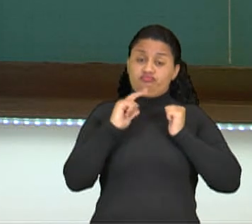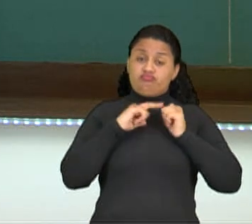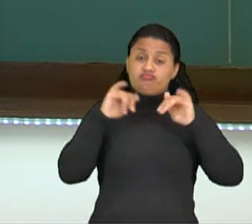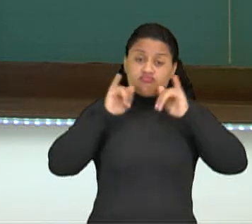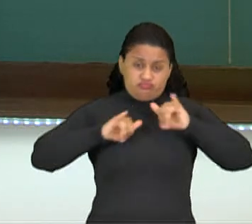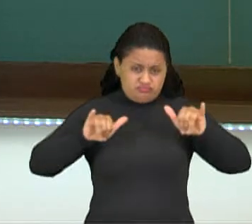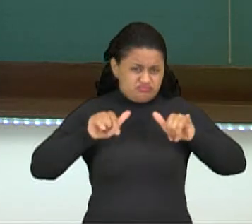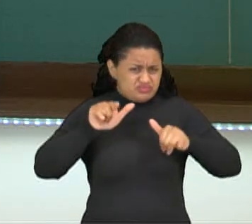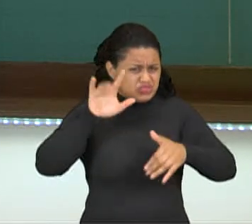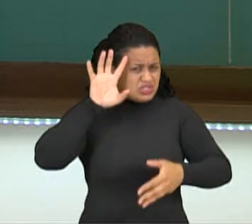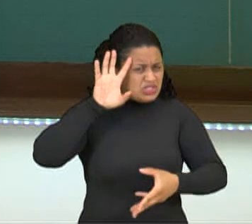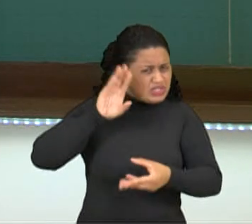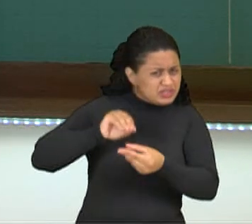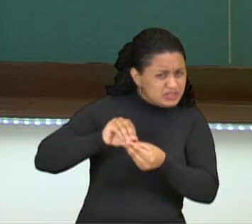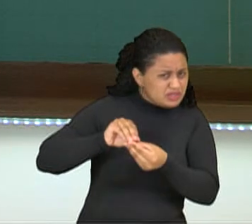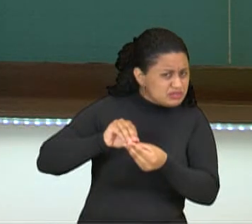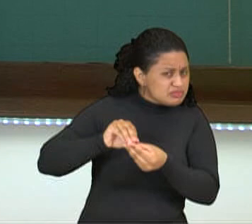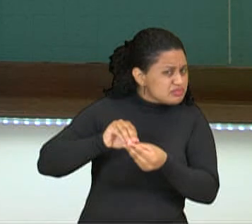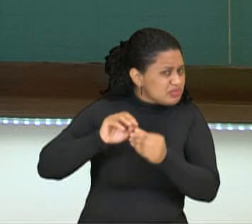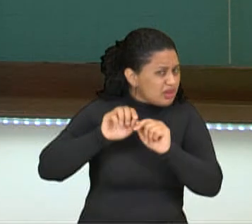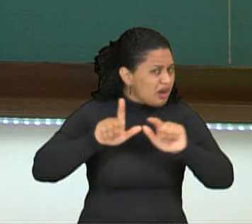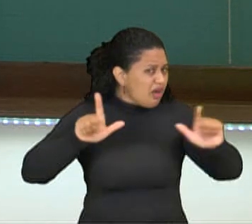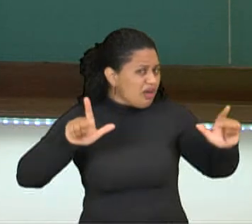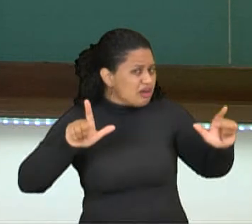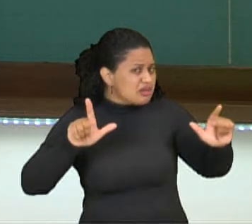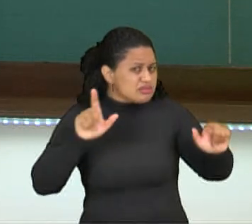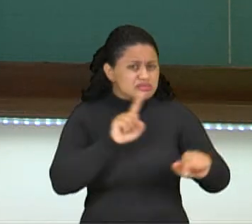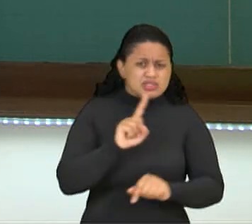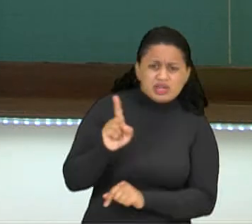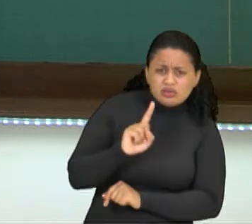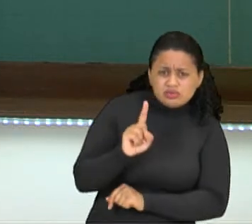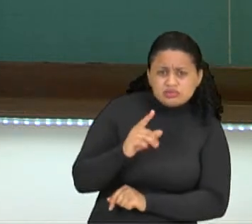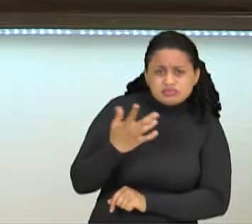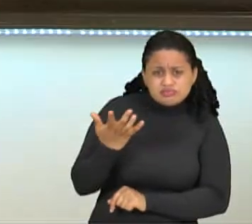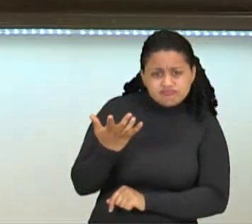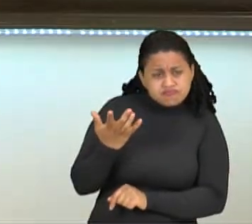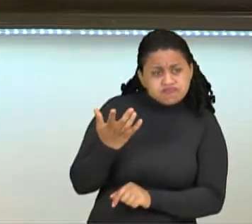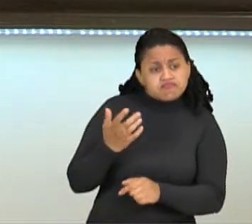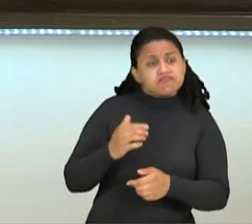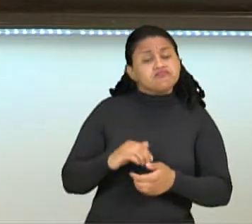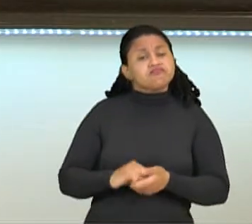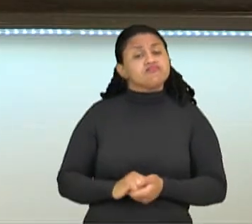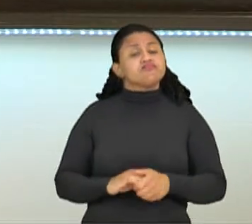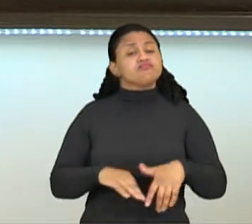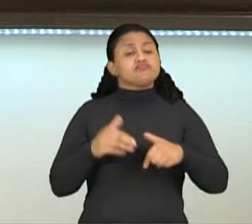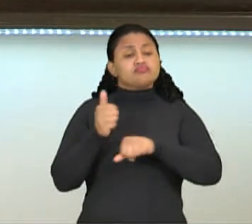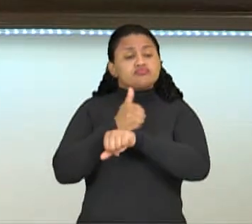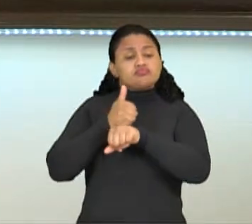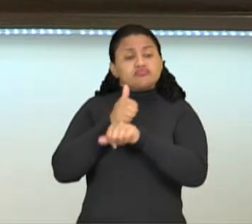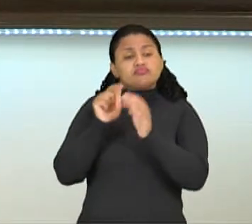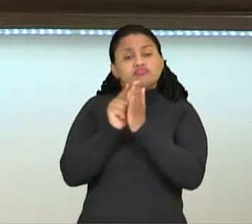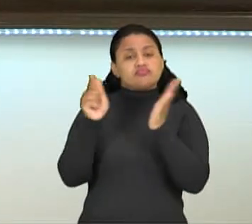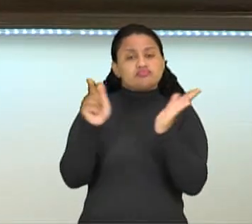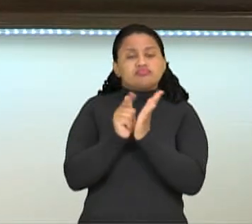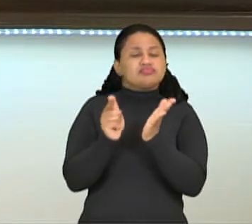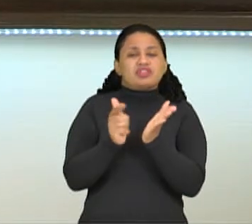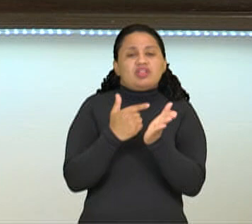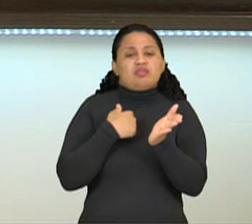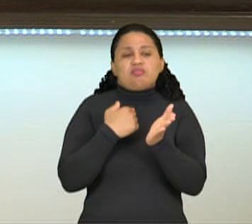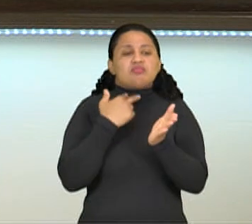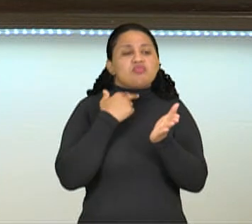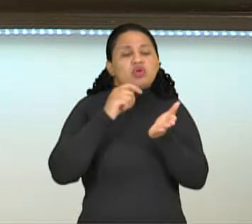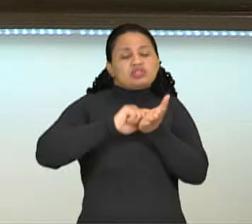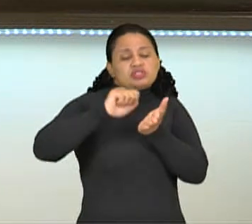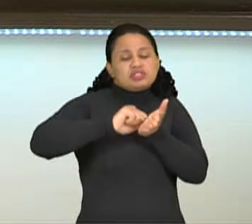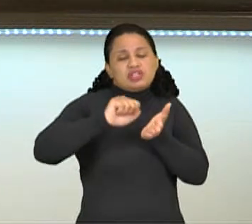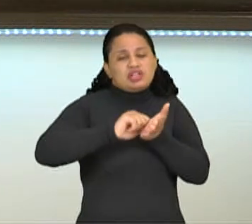Você está conseguindo entender o que a professora está falando? Não? Bom, o jornalista, ele não vai escrever a